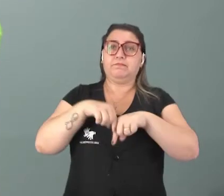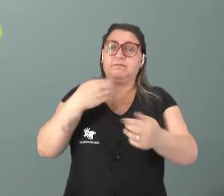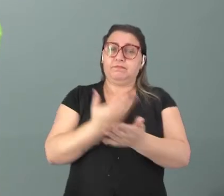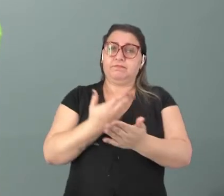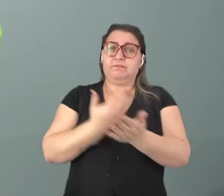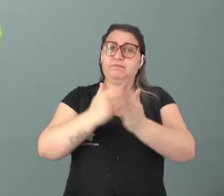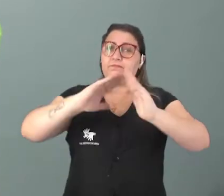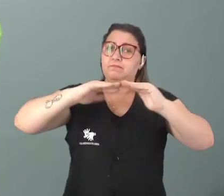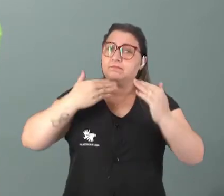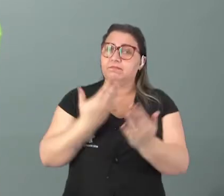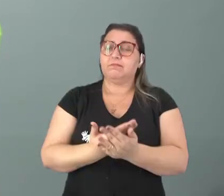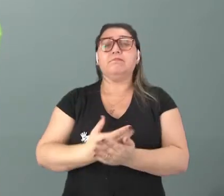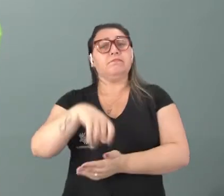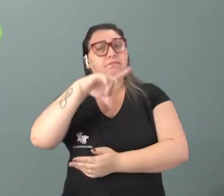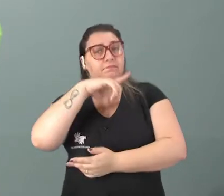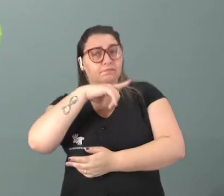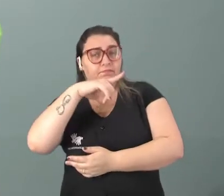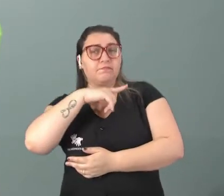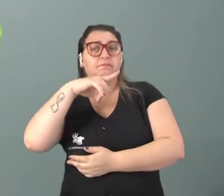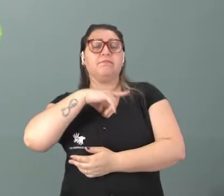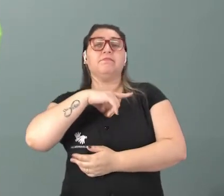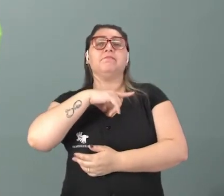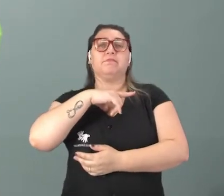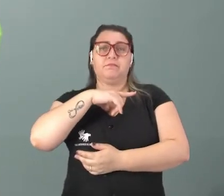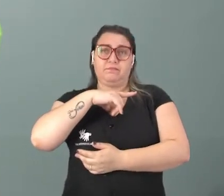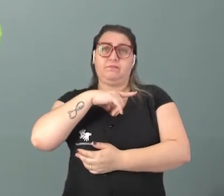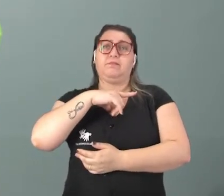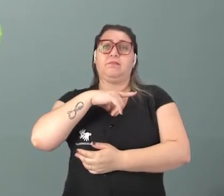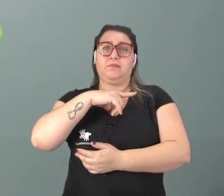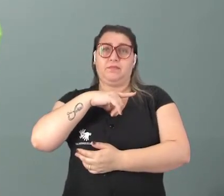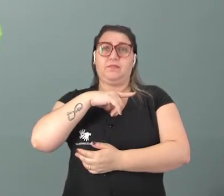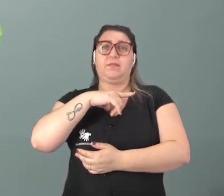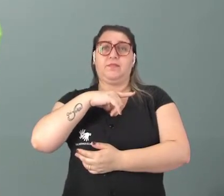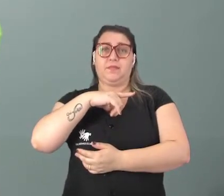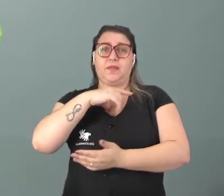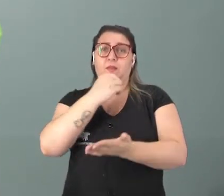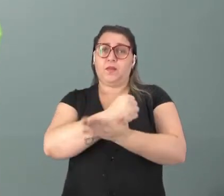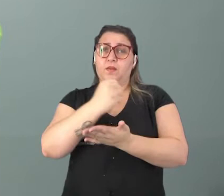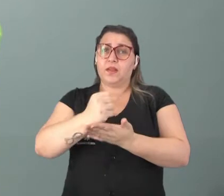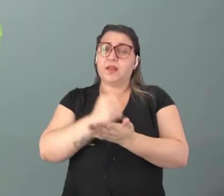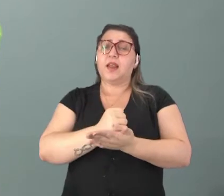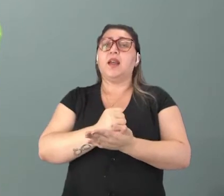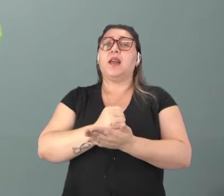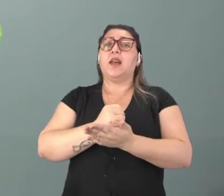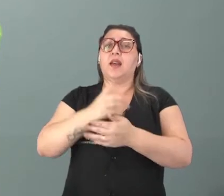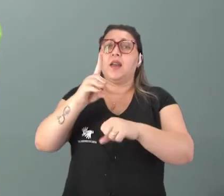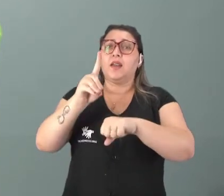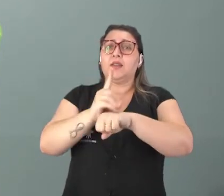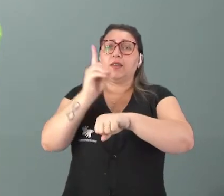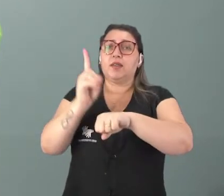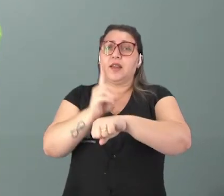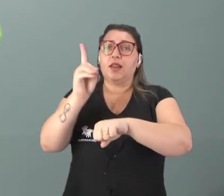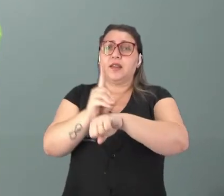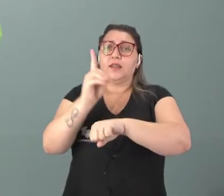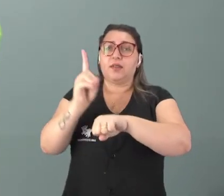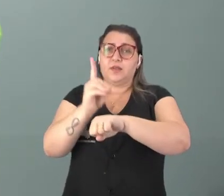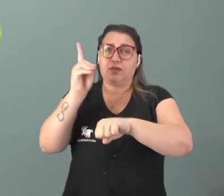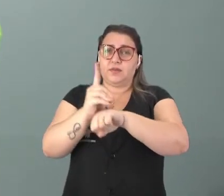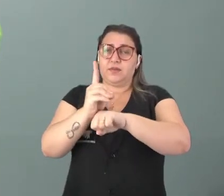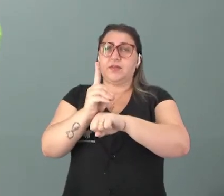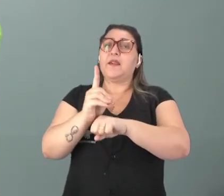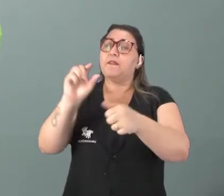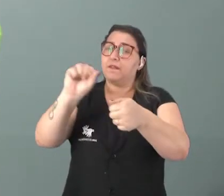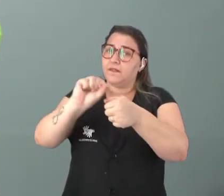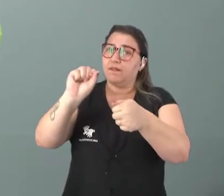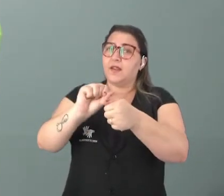numa escola, existe, né, o contrato didático, que é feito no início do ano. Lá